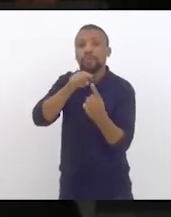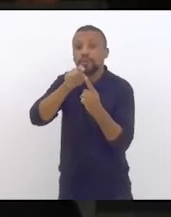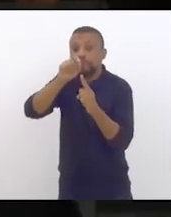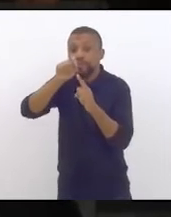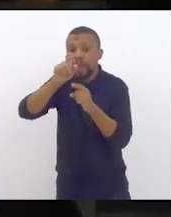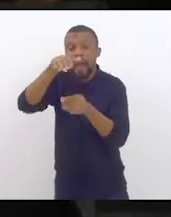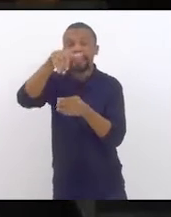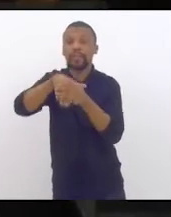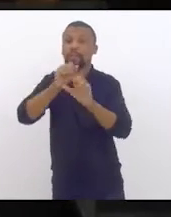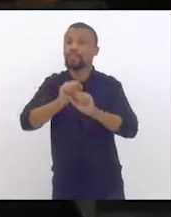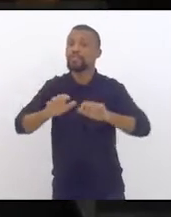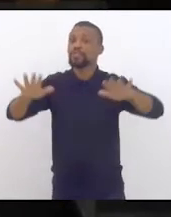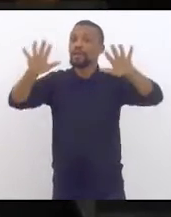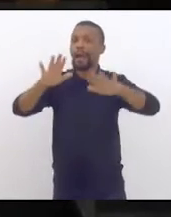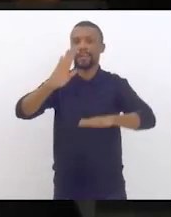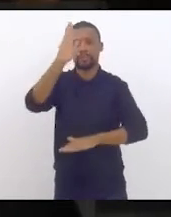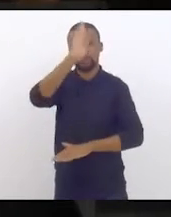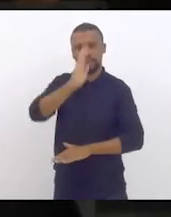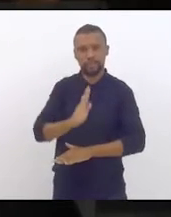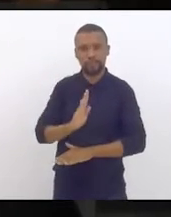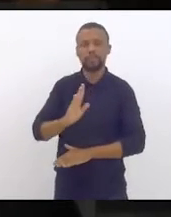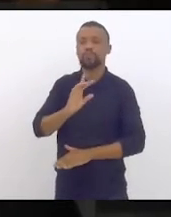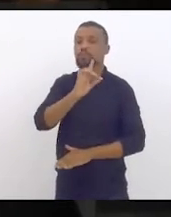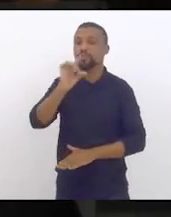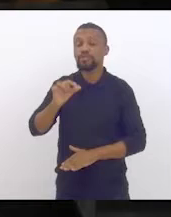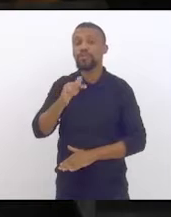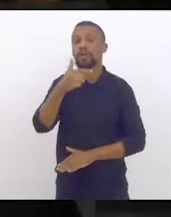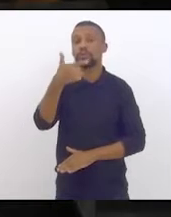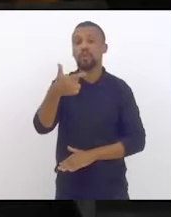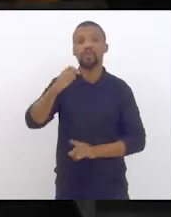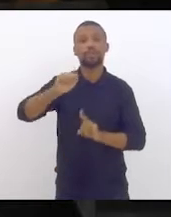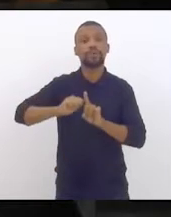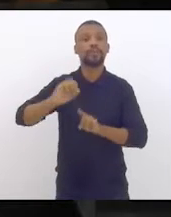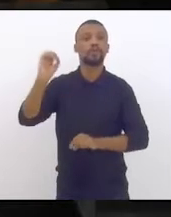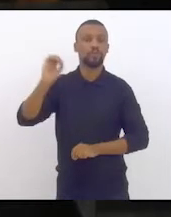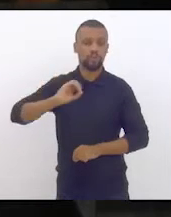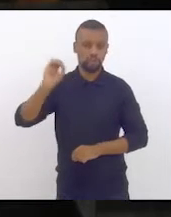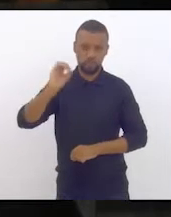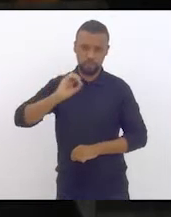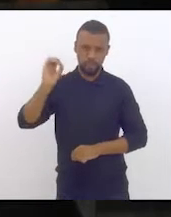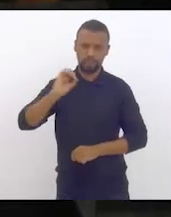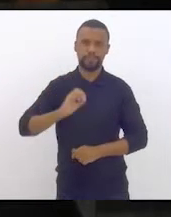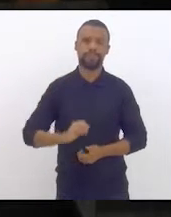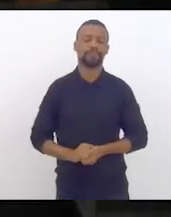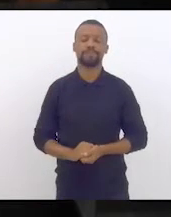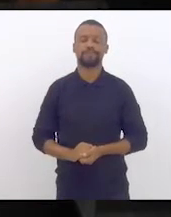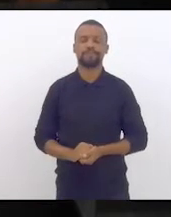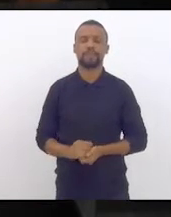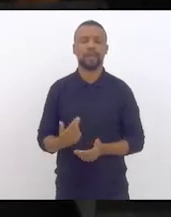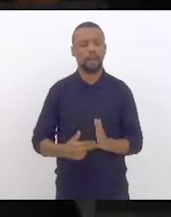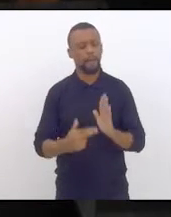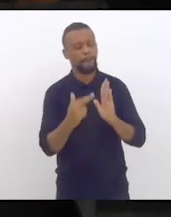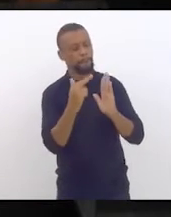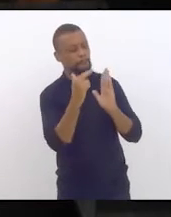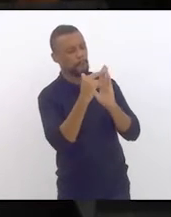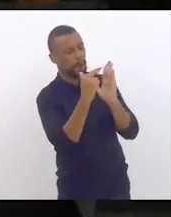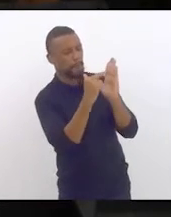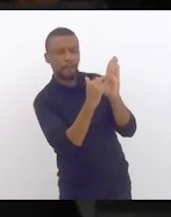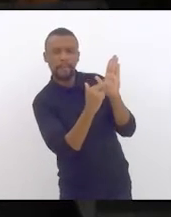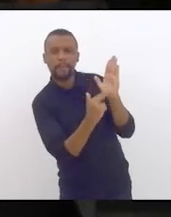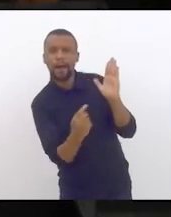gerais do país de dois de outubro Oi e aí as regras